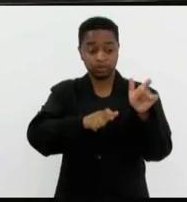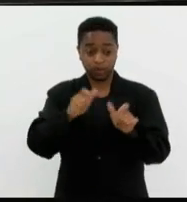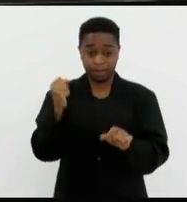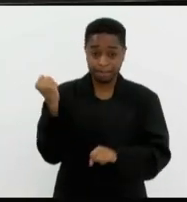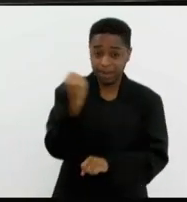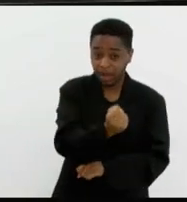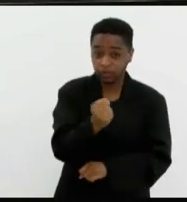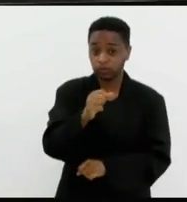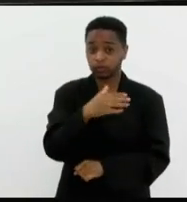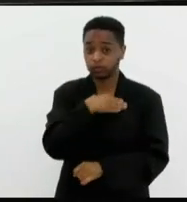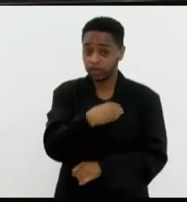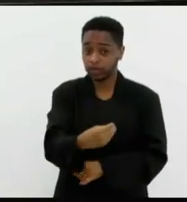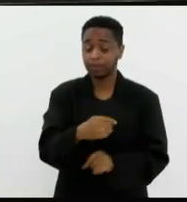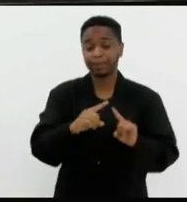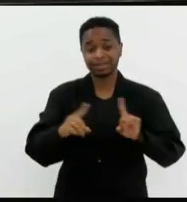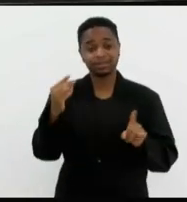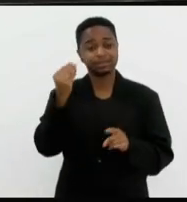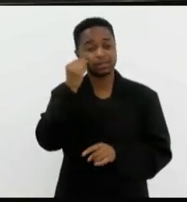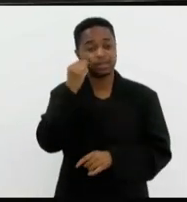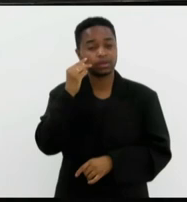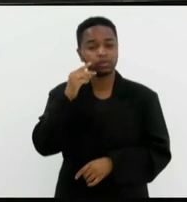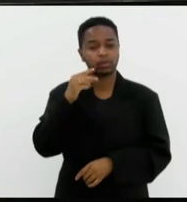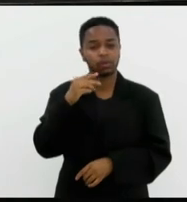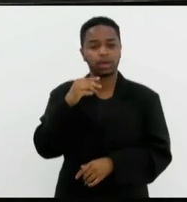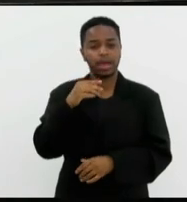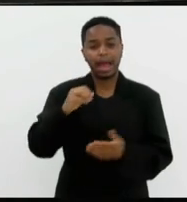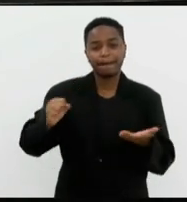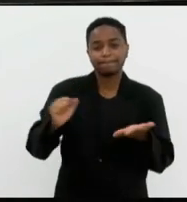memória e a honra do seu filho também não fosse manchada.